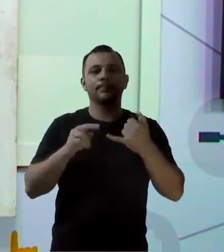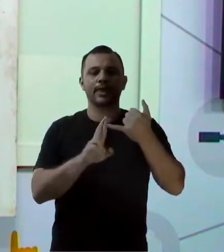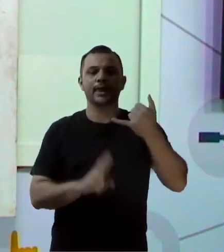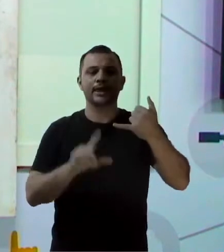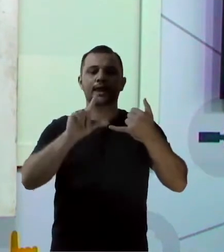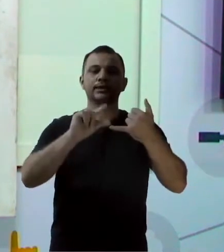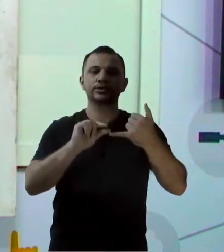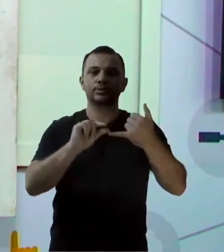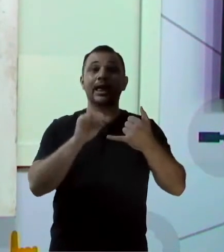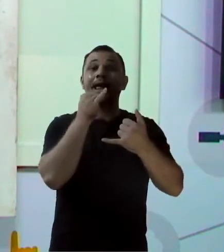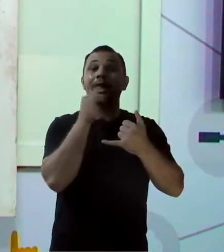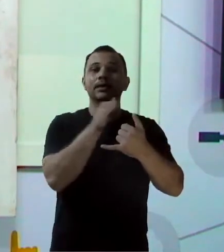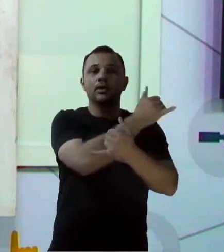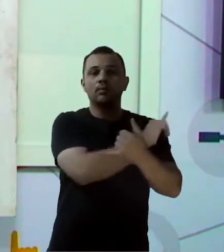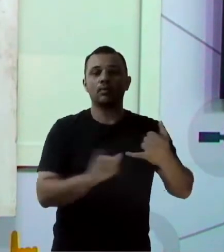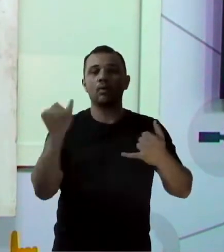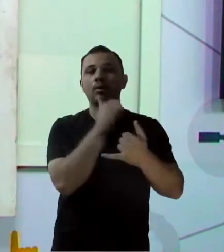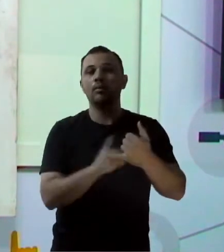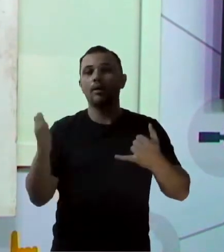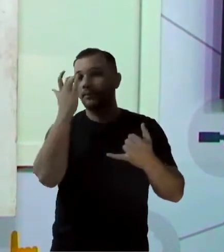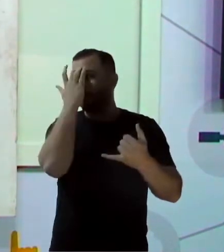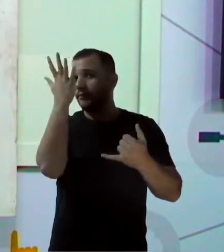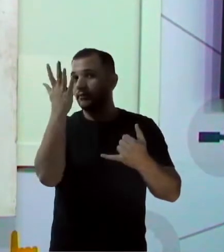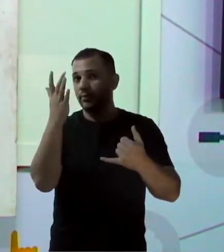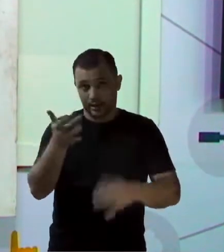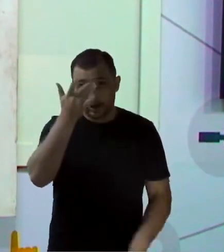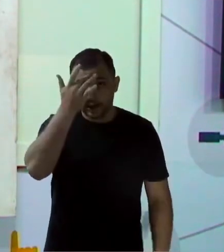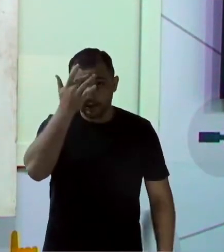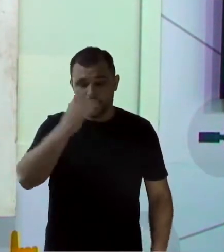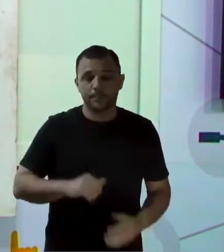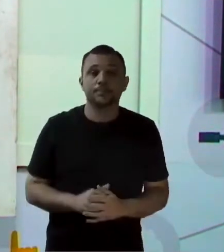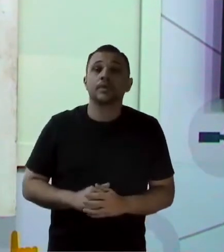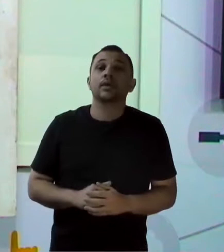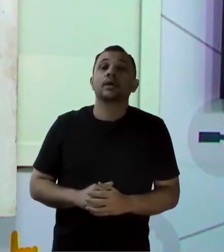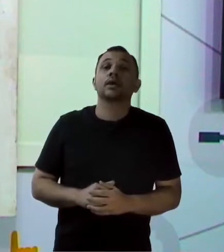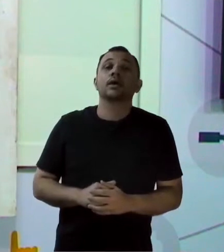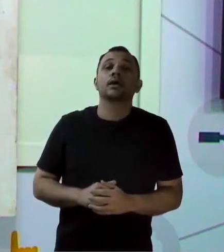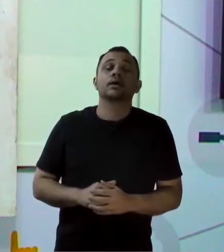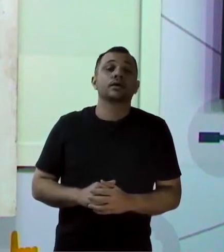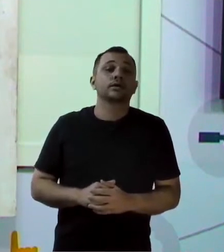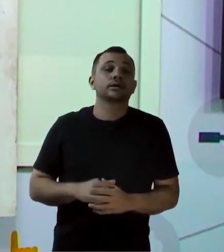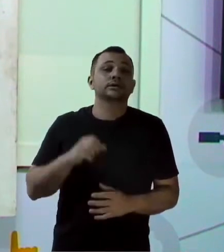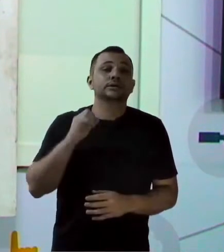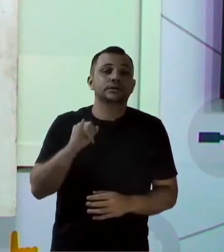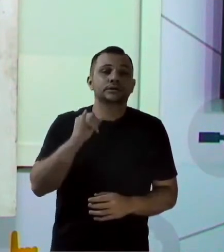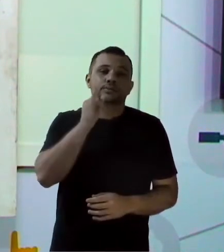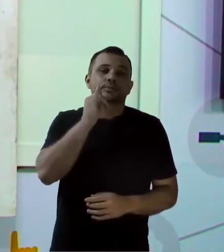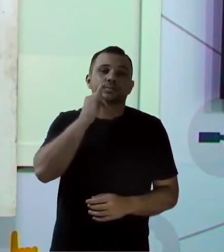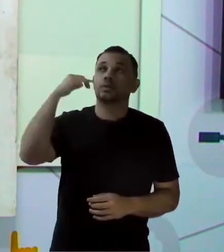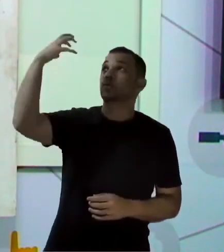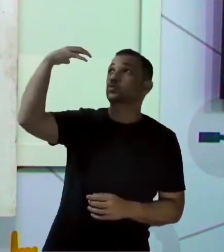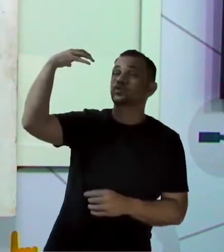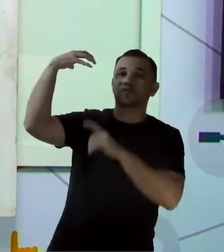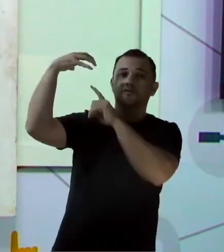Então, fixem isso na cabeça de vocês. O que faz a água esquentar, a